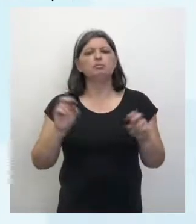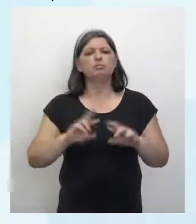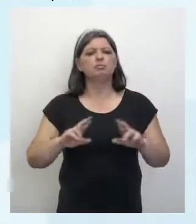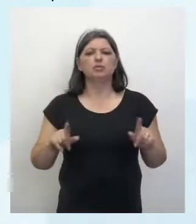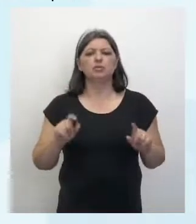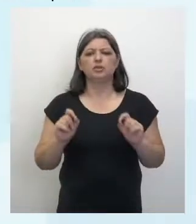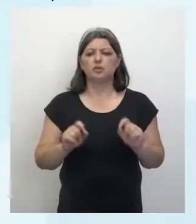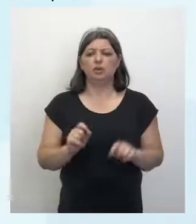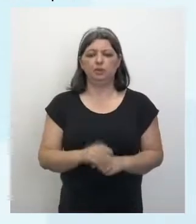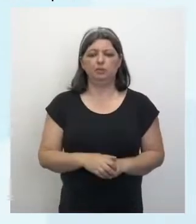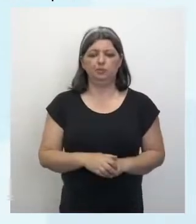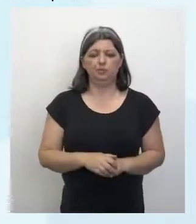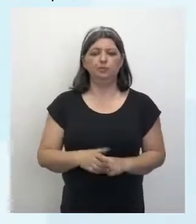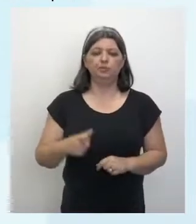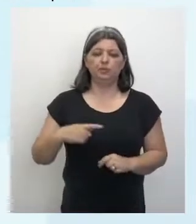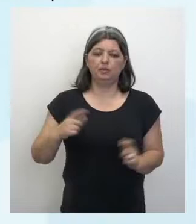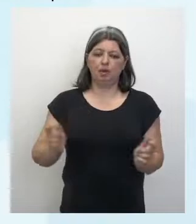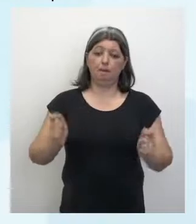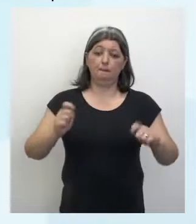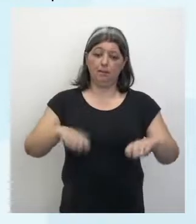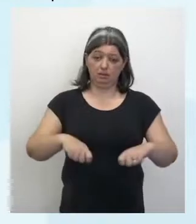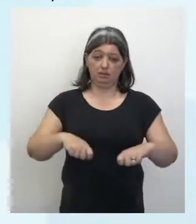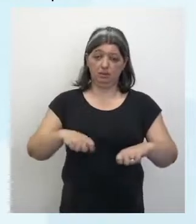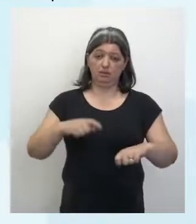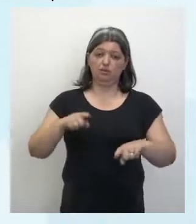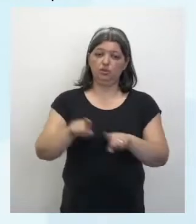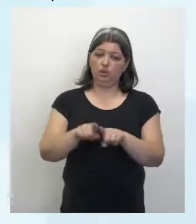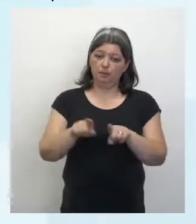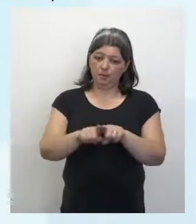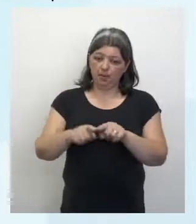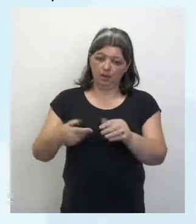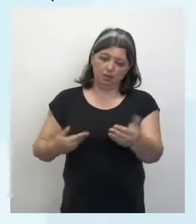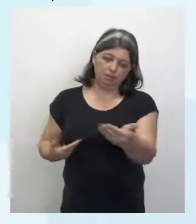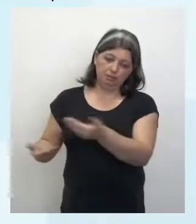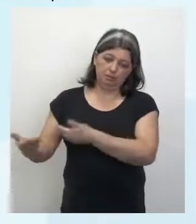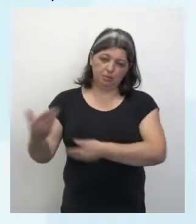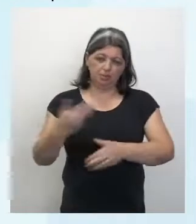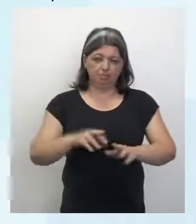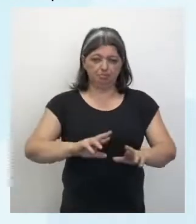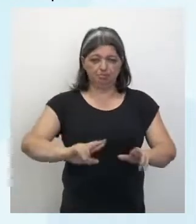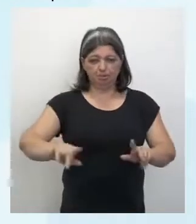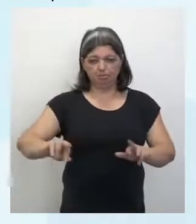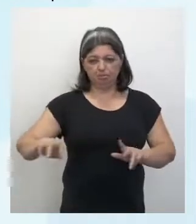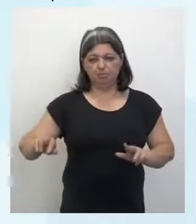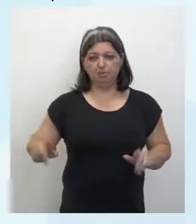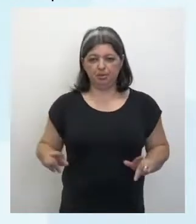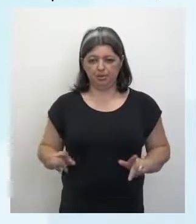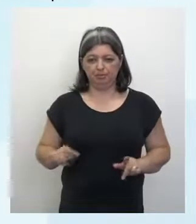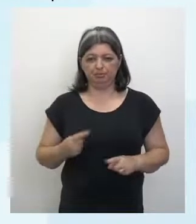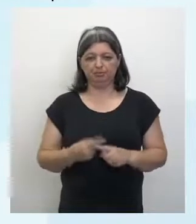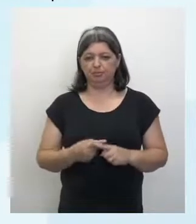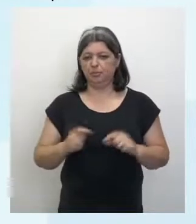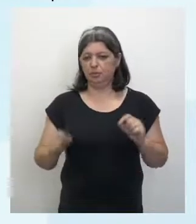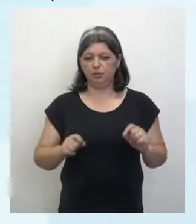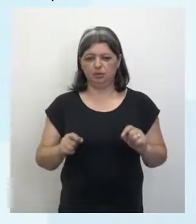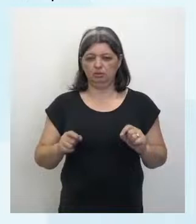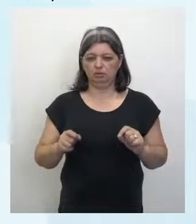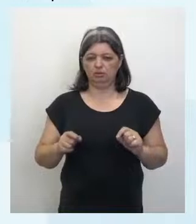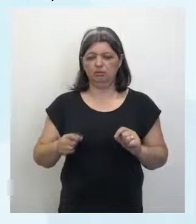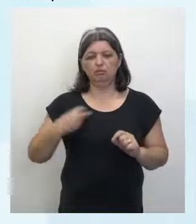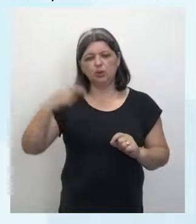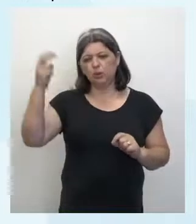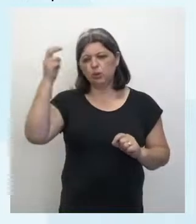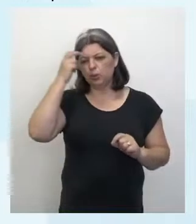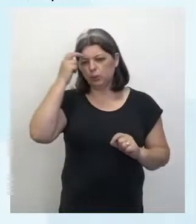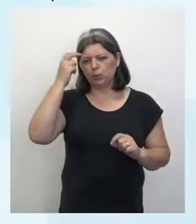quê? Temos a capacidade de diferenciarmos um dos outros, tá? Que é o quê? É através da imersão em diferentes